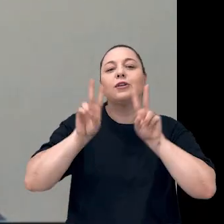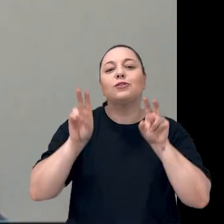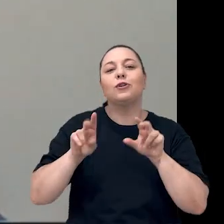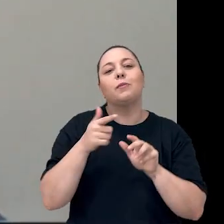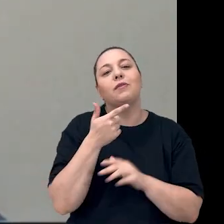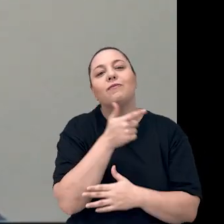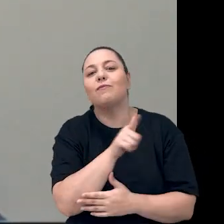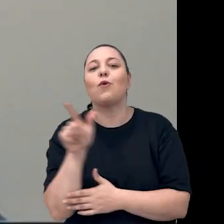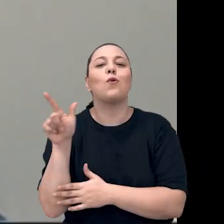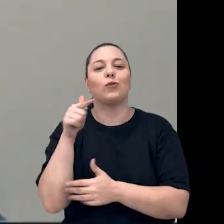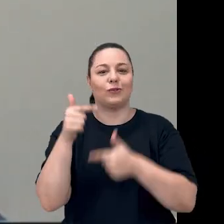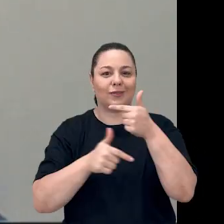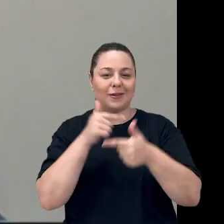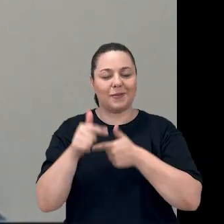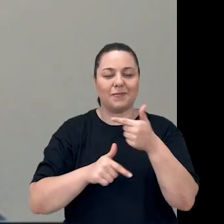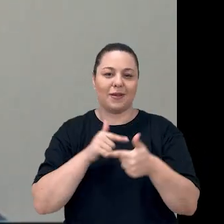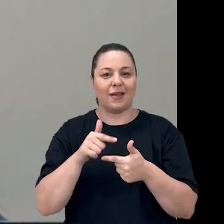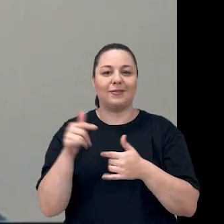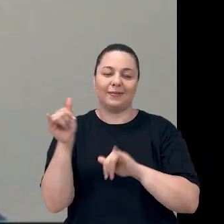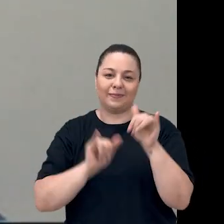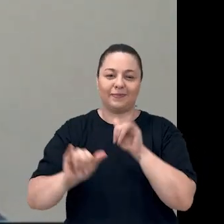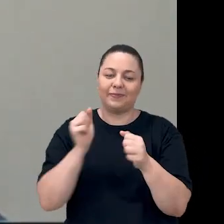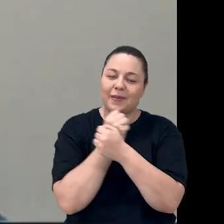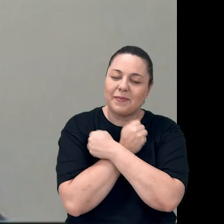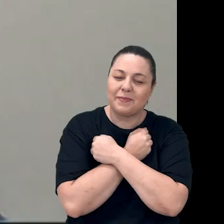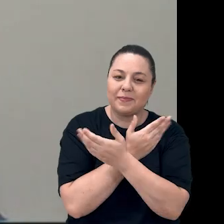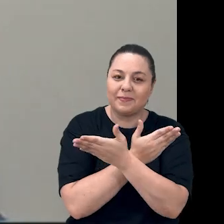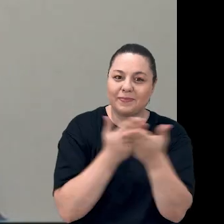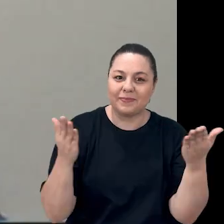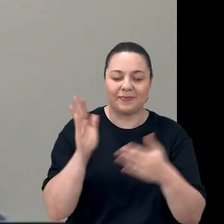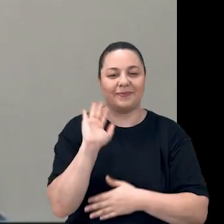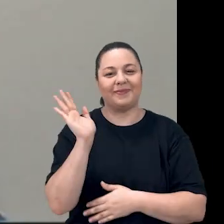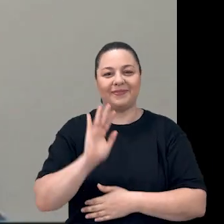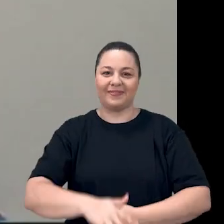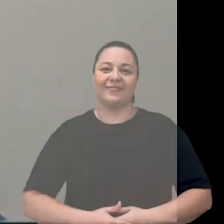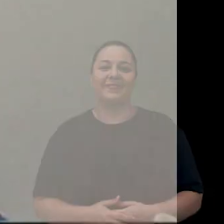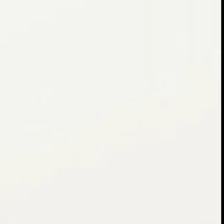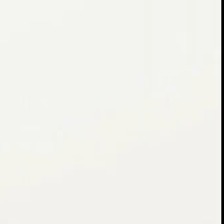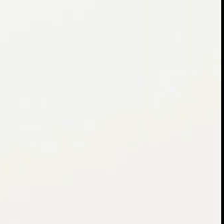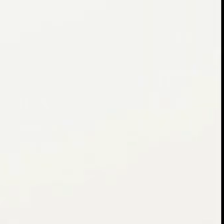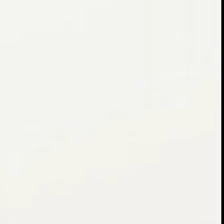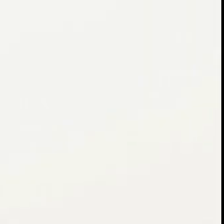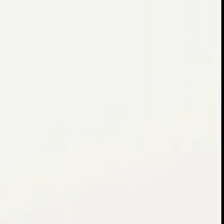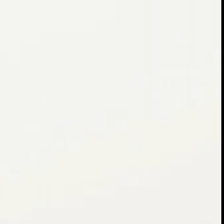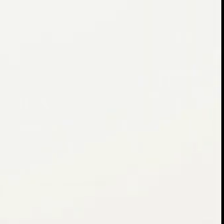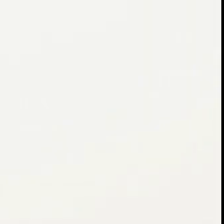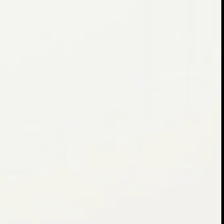pouquinho mais sobre os trabalhos do nosso laboratório. Um abraço para vocês e até a próxima!